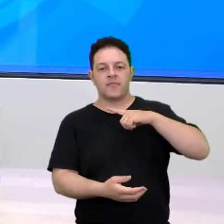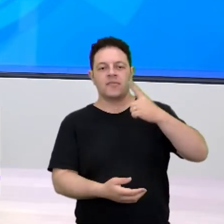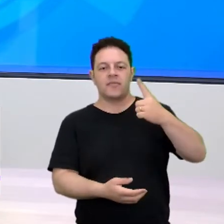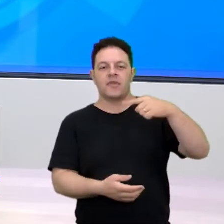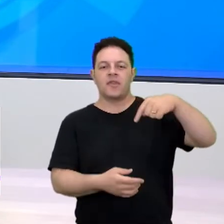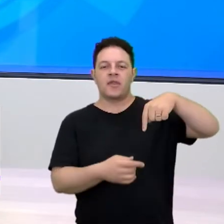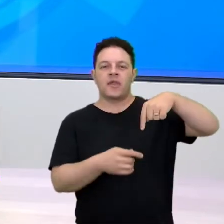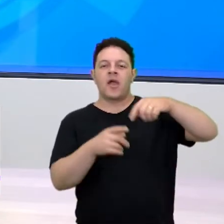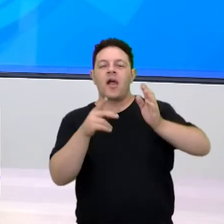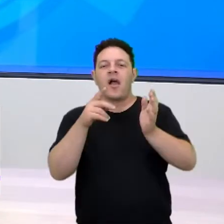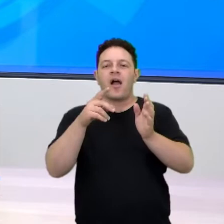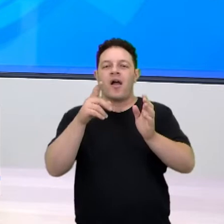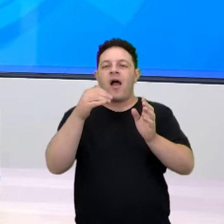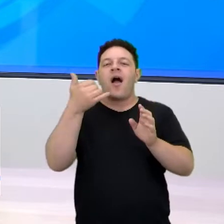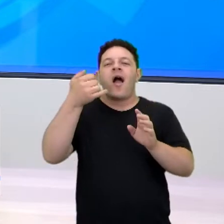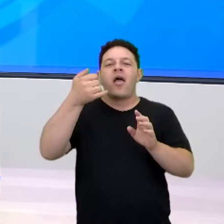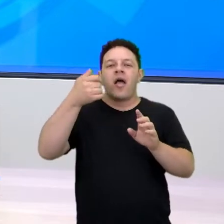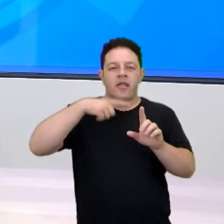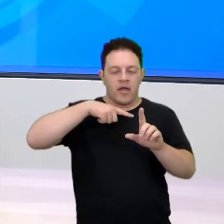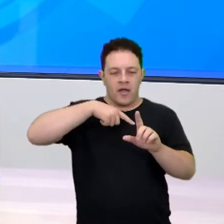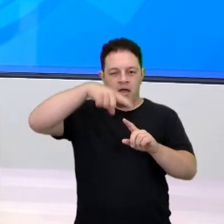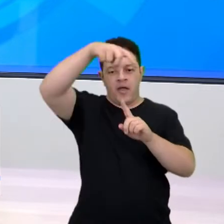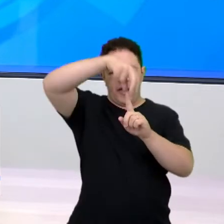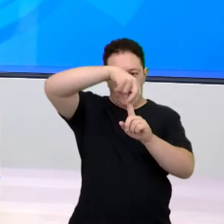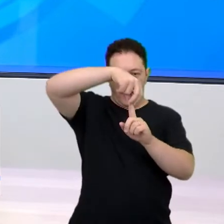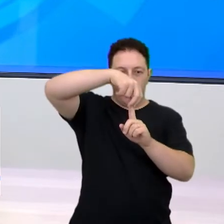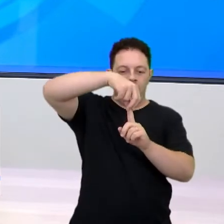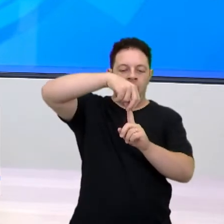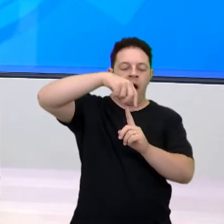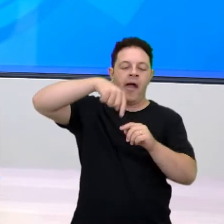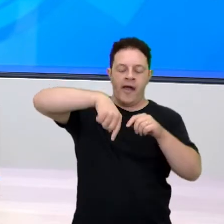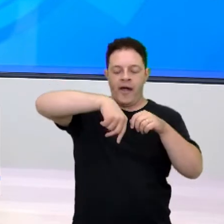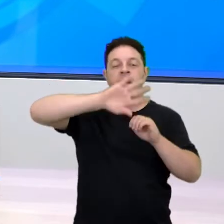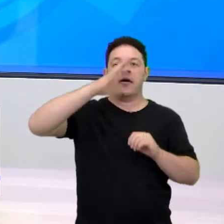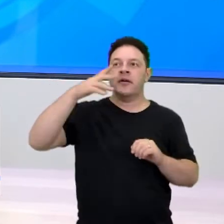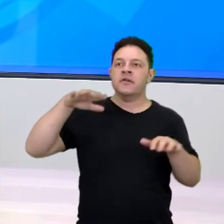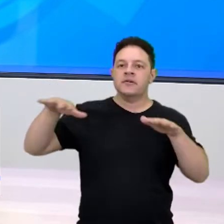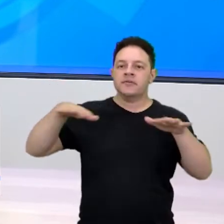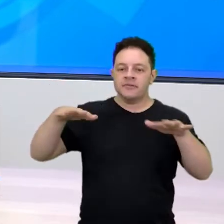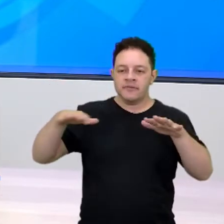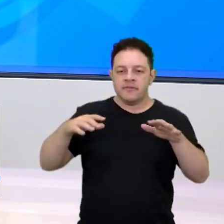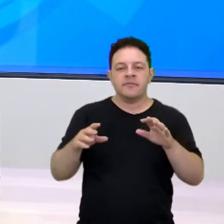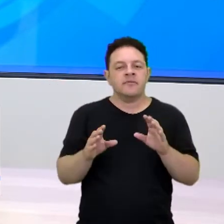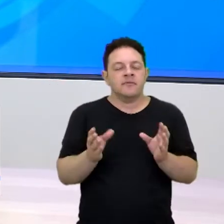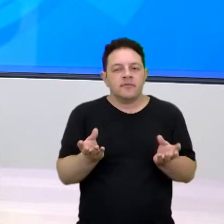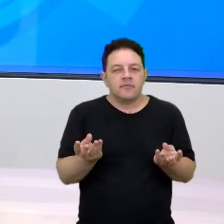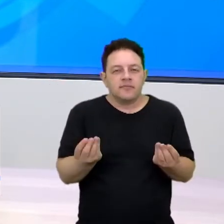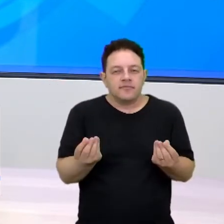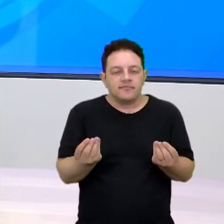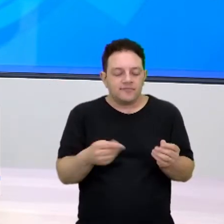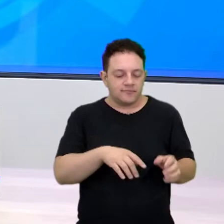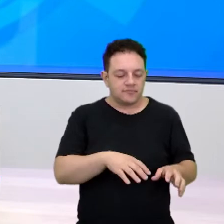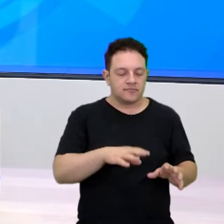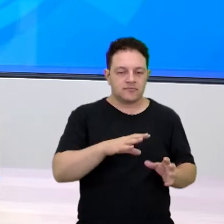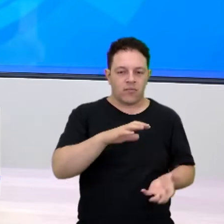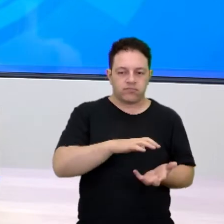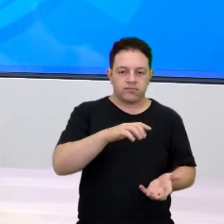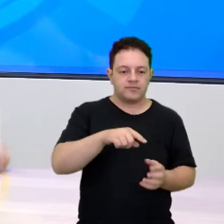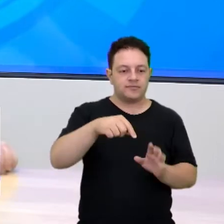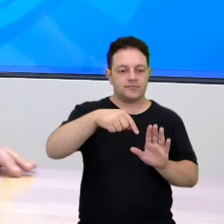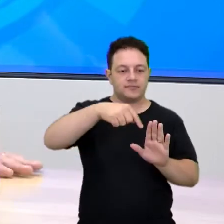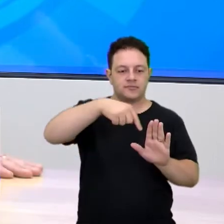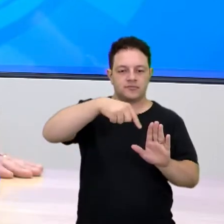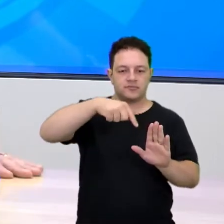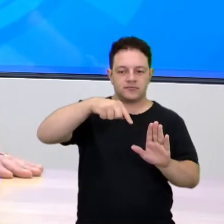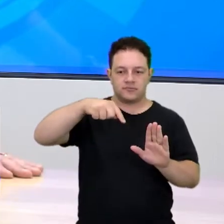uma caneta, né, suspensa, né? E aí qualquer abalo, né, logicamente bem sensível, ela descrevia, né,